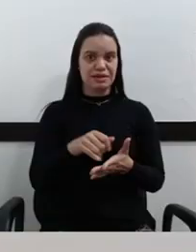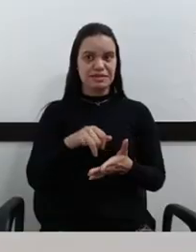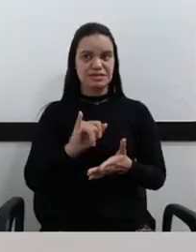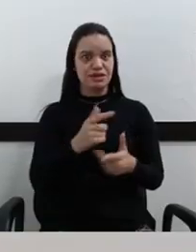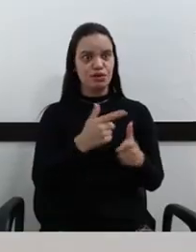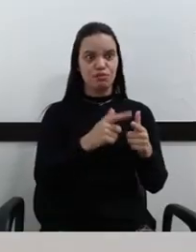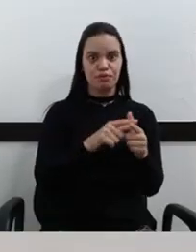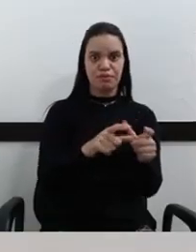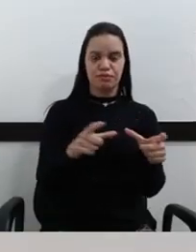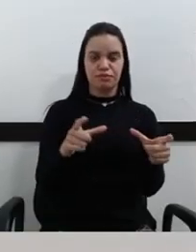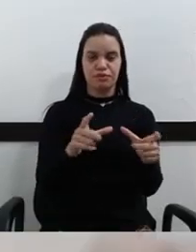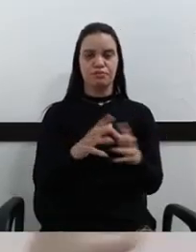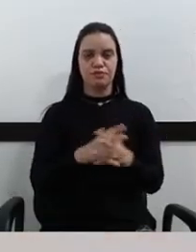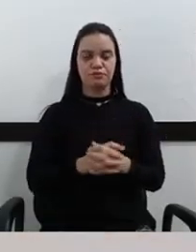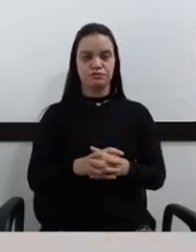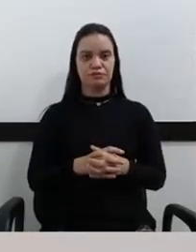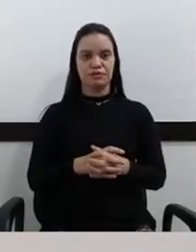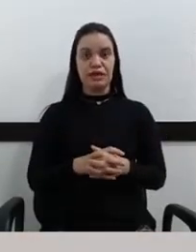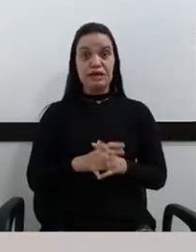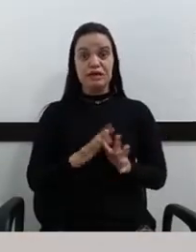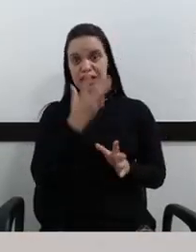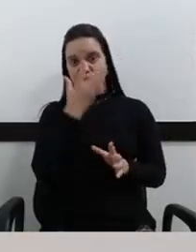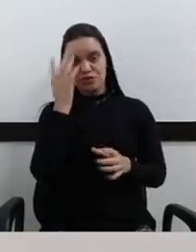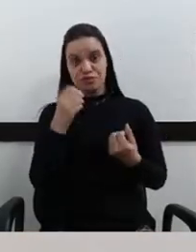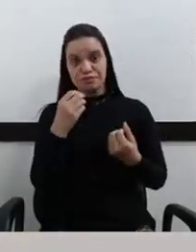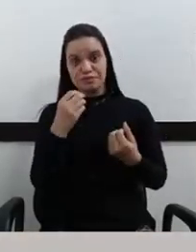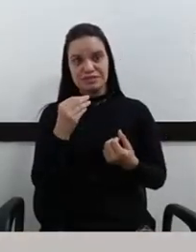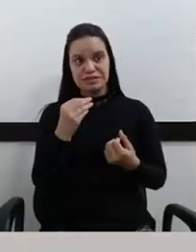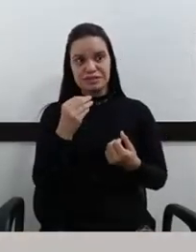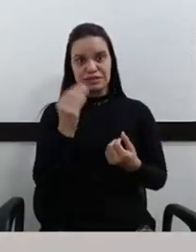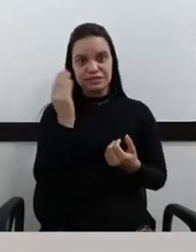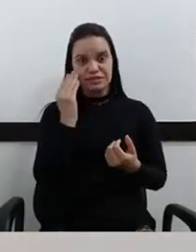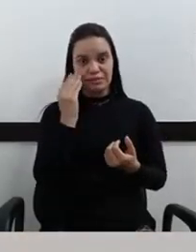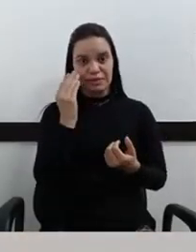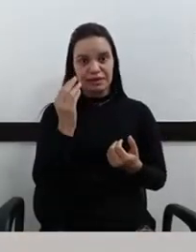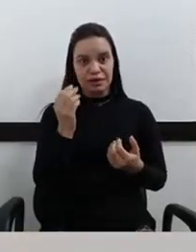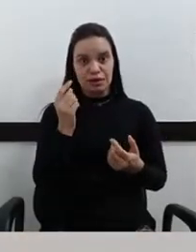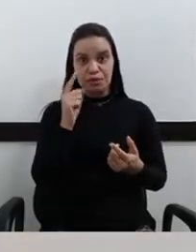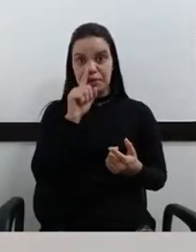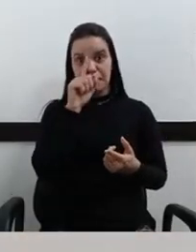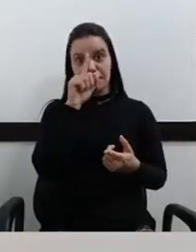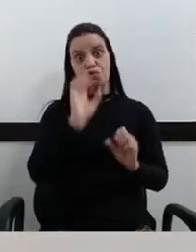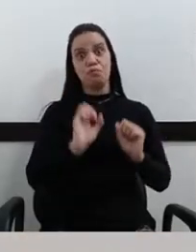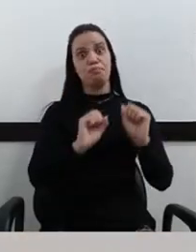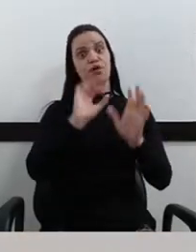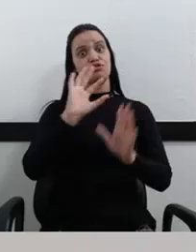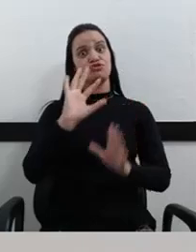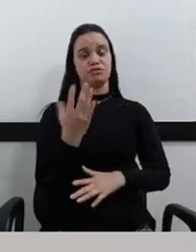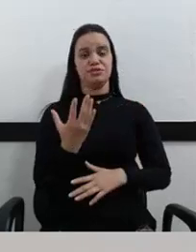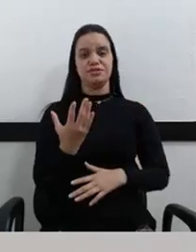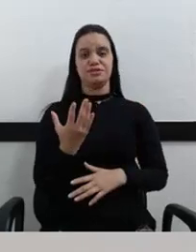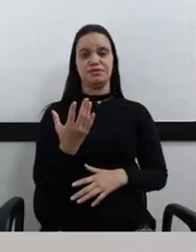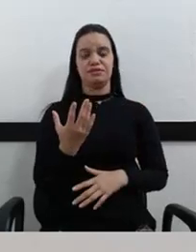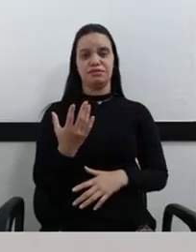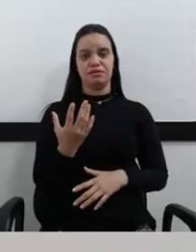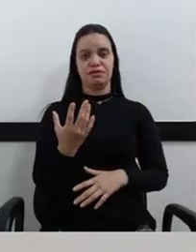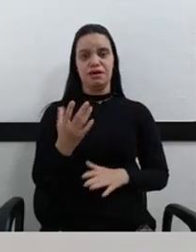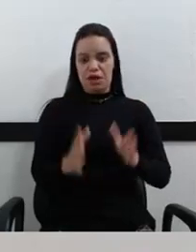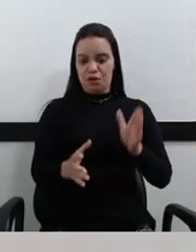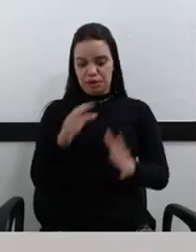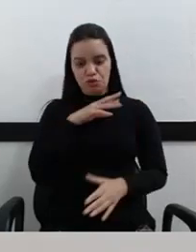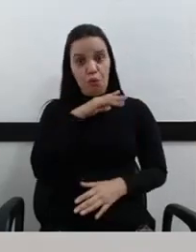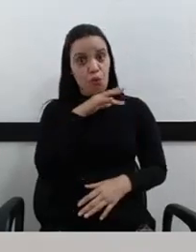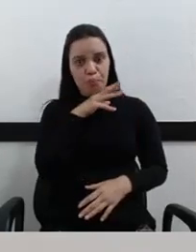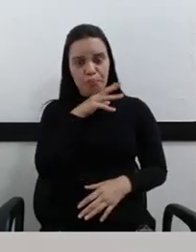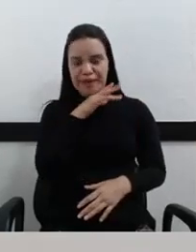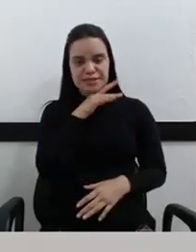possível. E desde que eles assumam o risco de eventual perda. Cara, é algo muito ruim, mas é o cenário que nos colocaram, nós